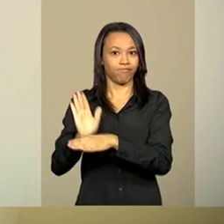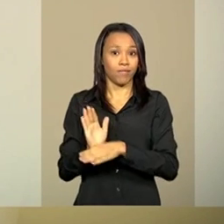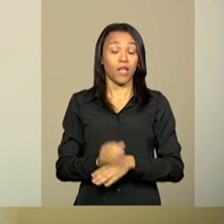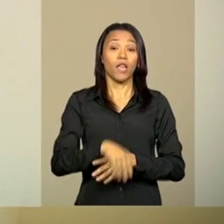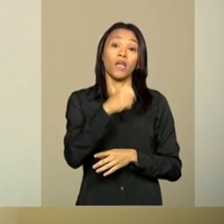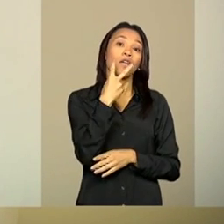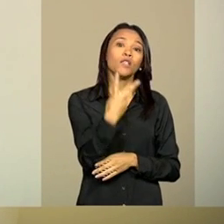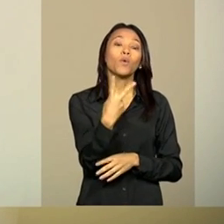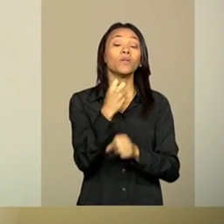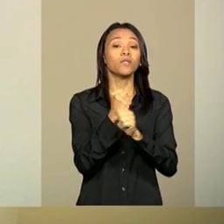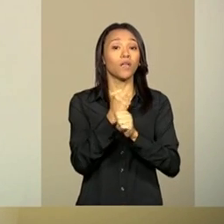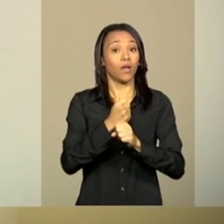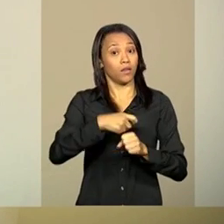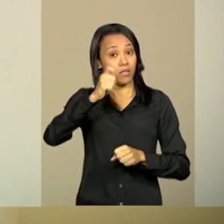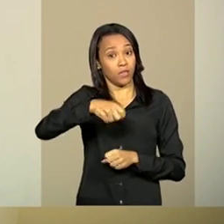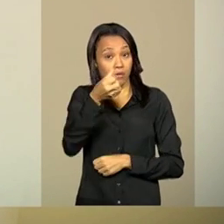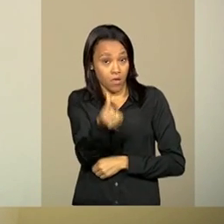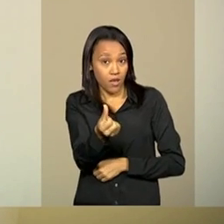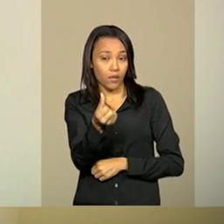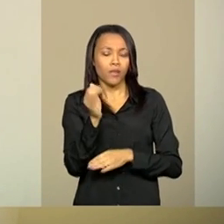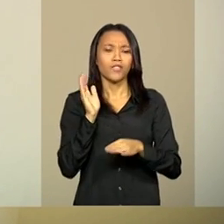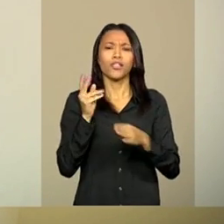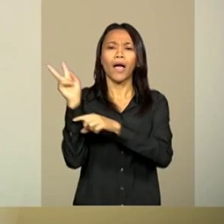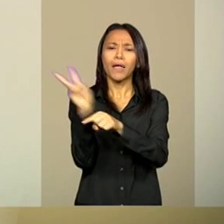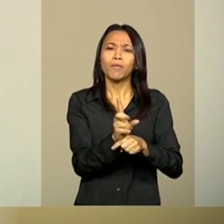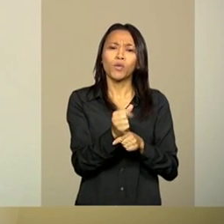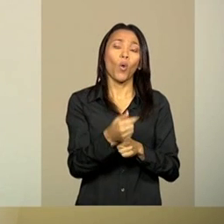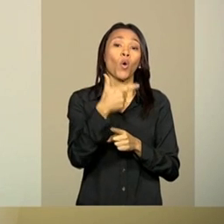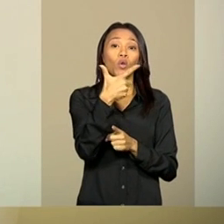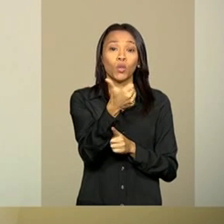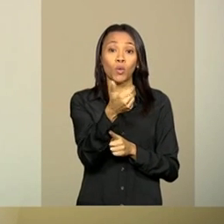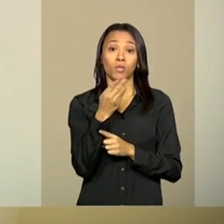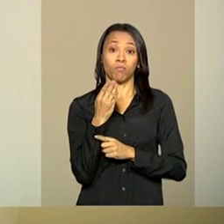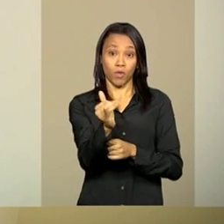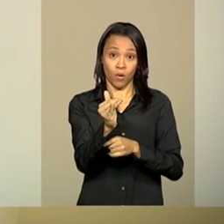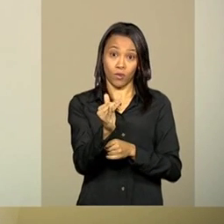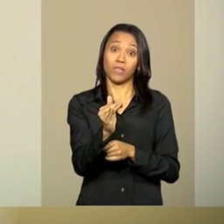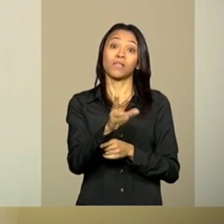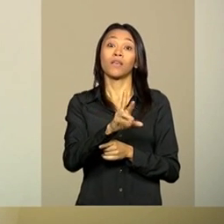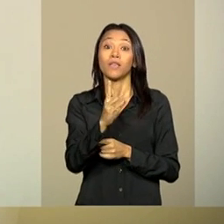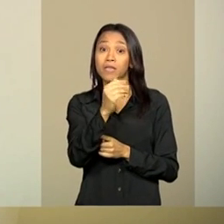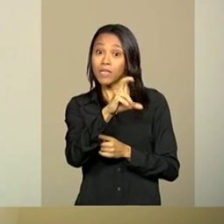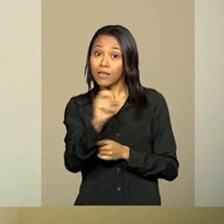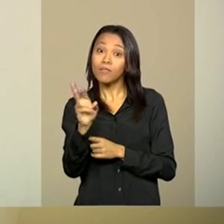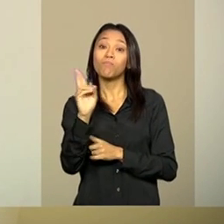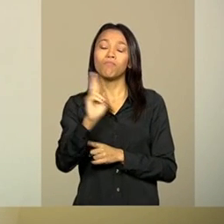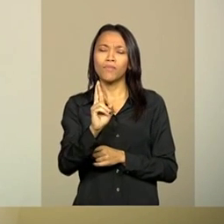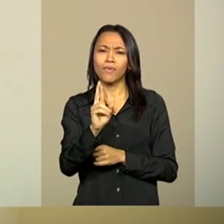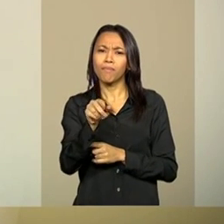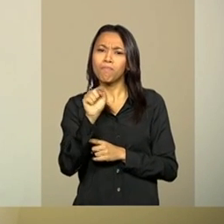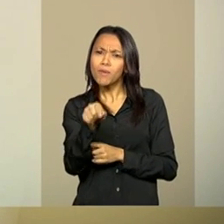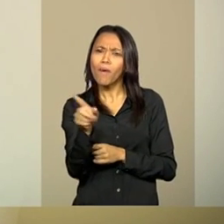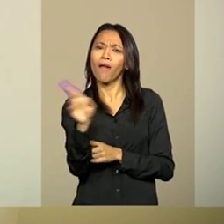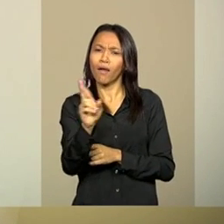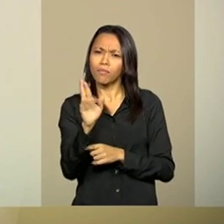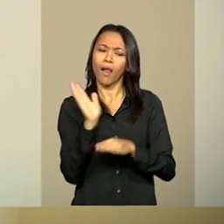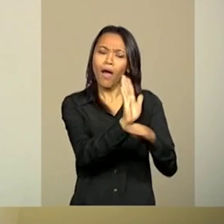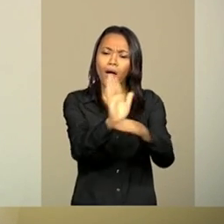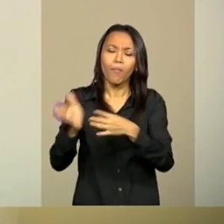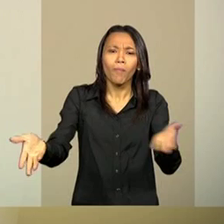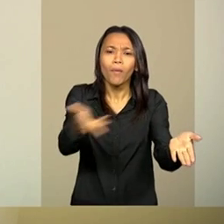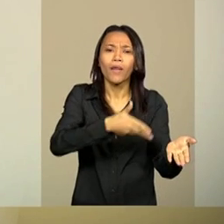luciano o crescer já emprestou 12 bilhões e meio de reais para apoiar os nossos empreendedores